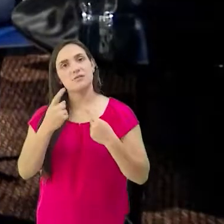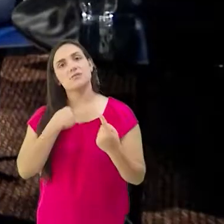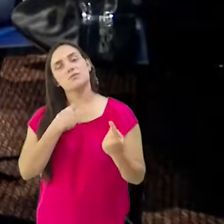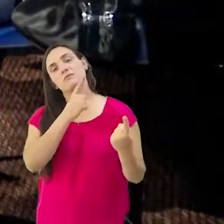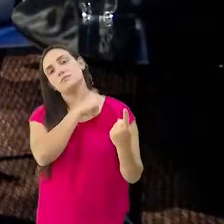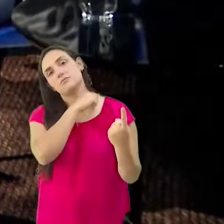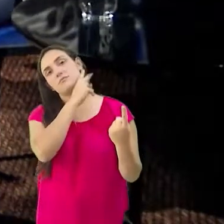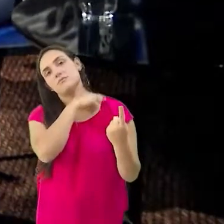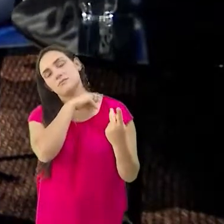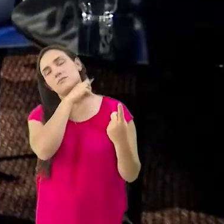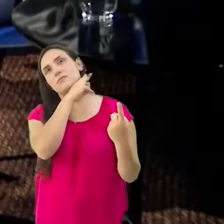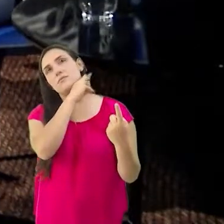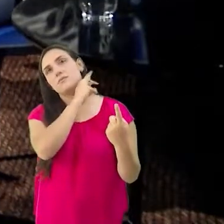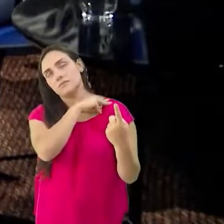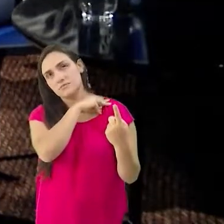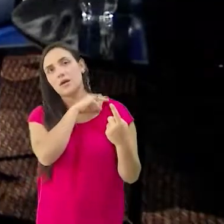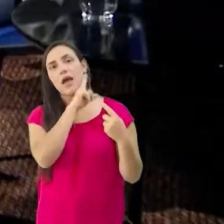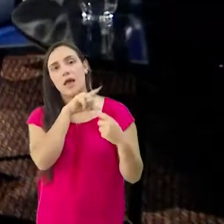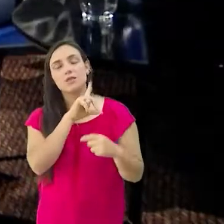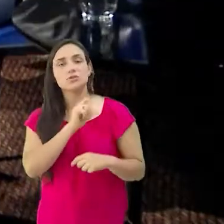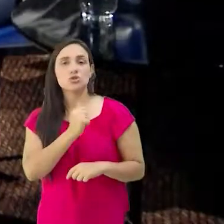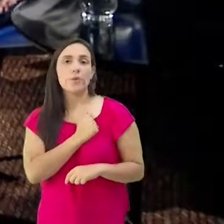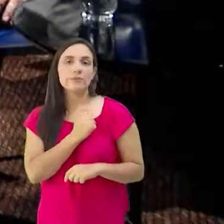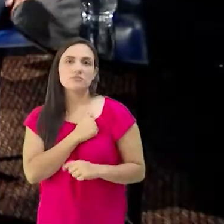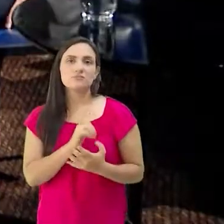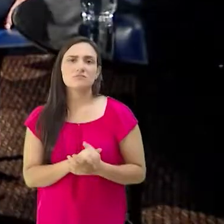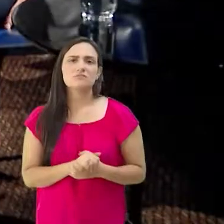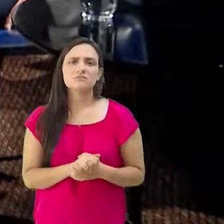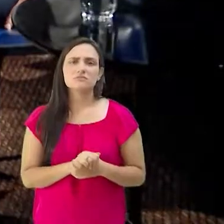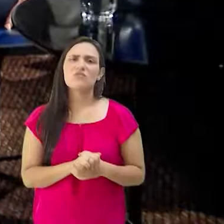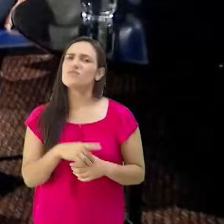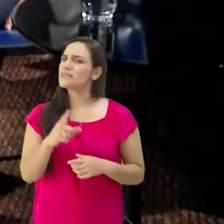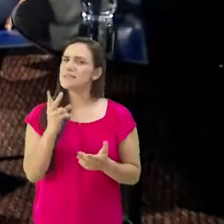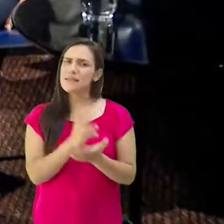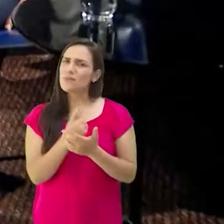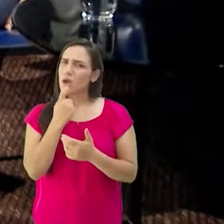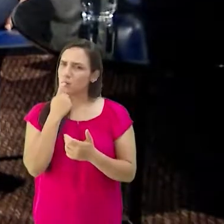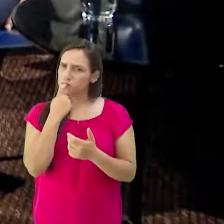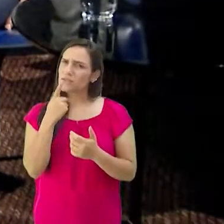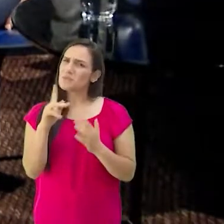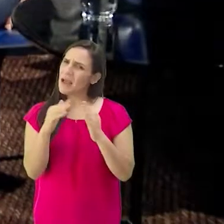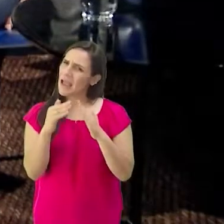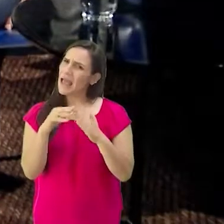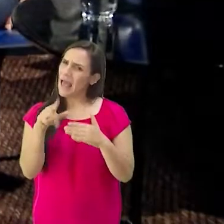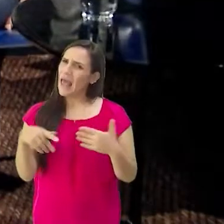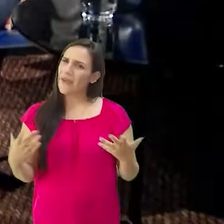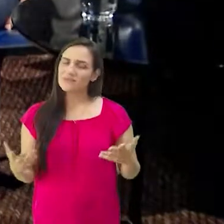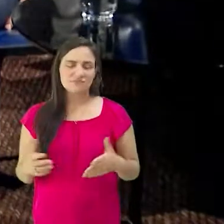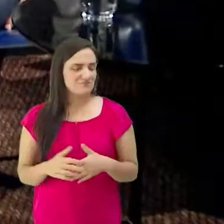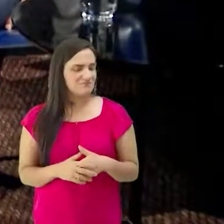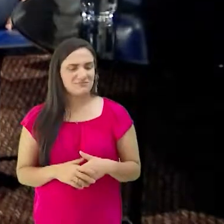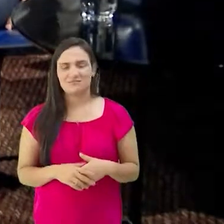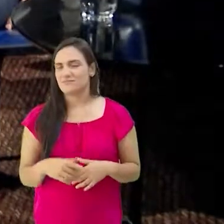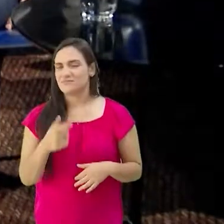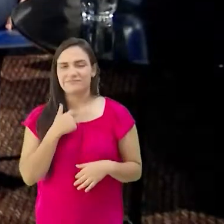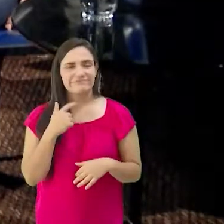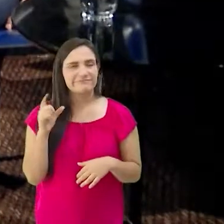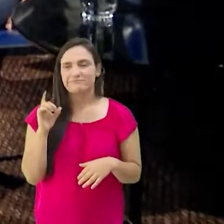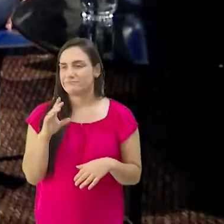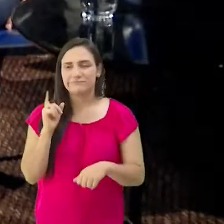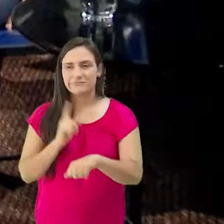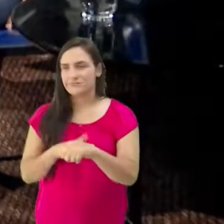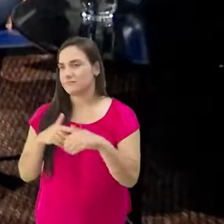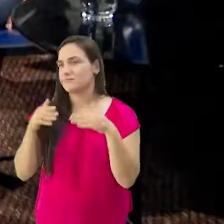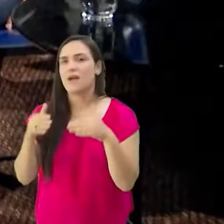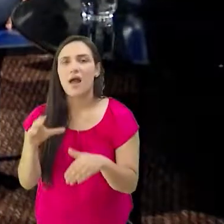casa até a escola dá quantos metros? Então, dá 150, 200 metros. Acordava né? Em cima da hora. Acordava na hora.